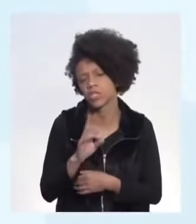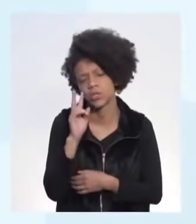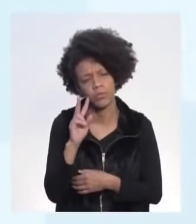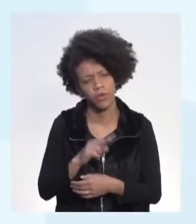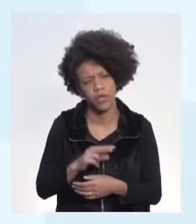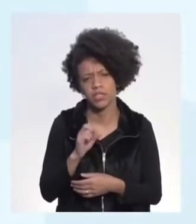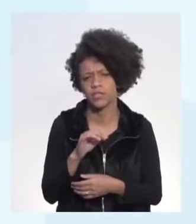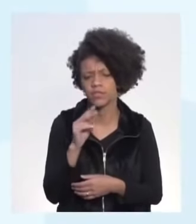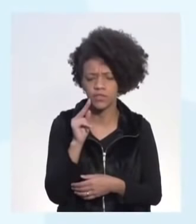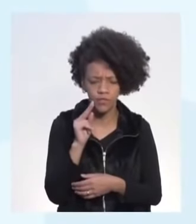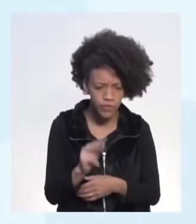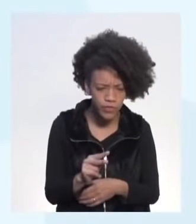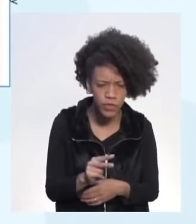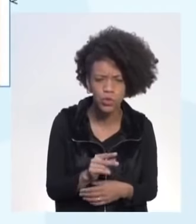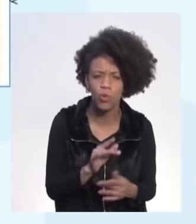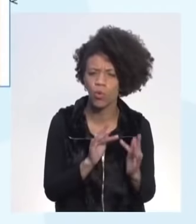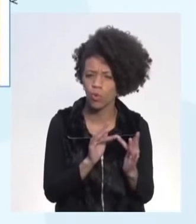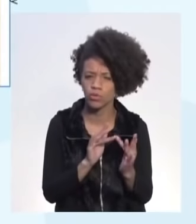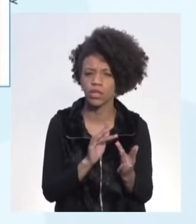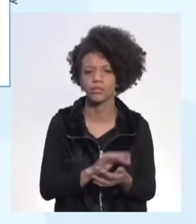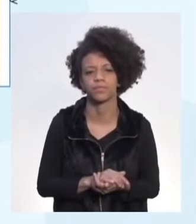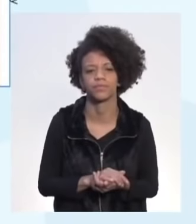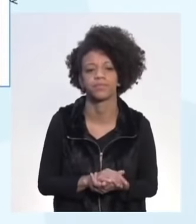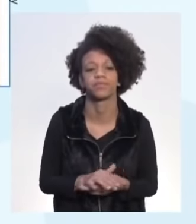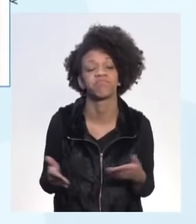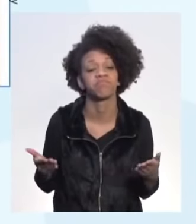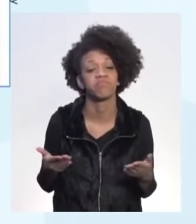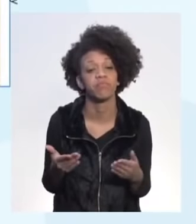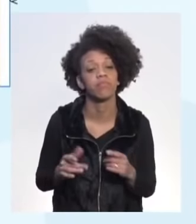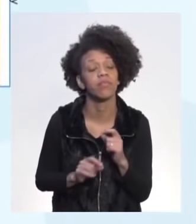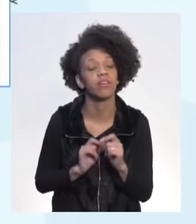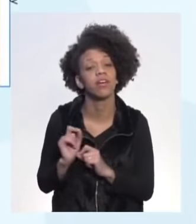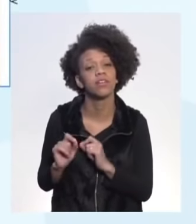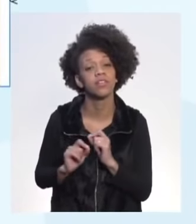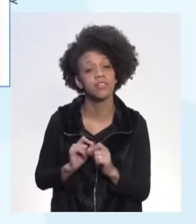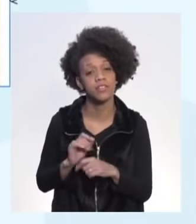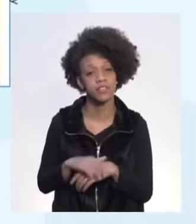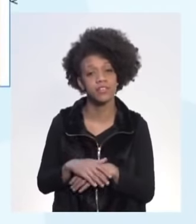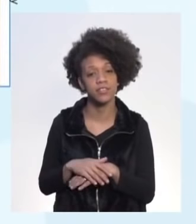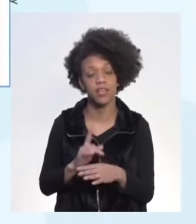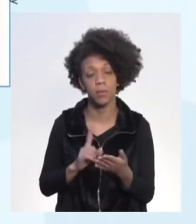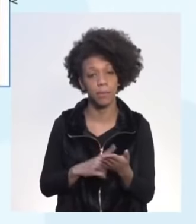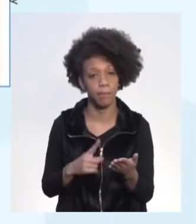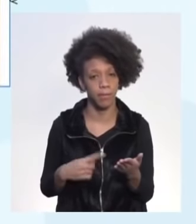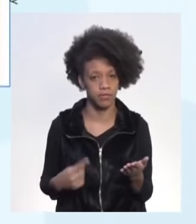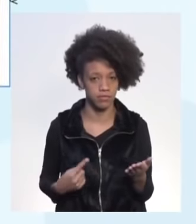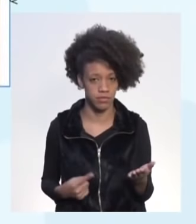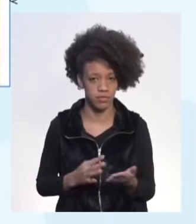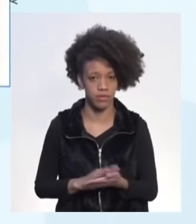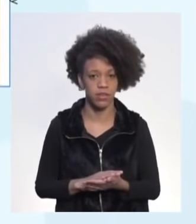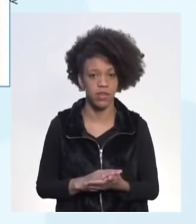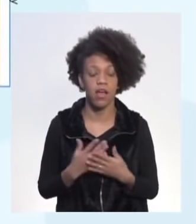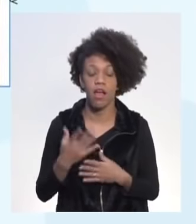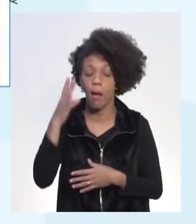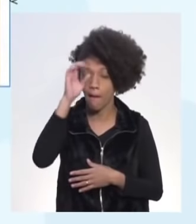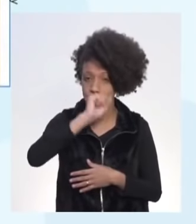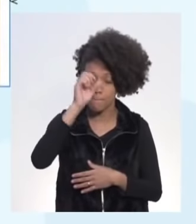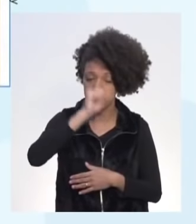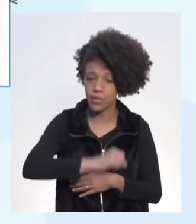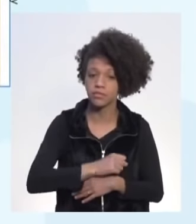vocês já tinham visto, já tiveram contato. Agora, quem está aí com o material, essa situação de aprendizagem é